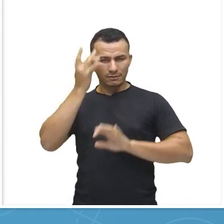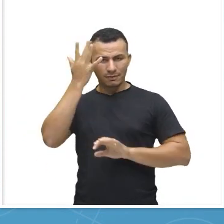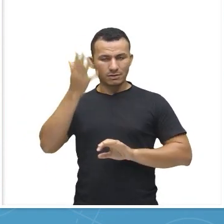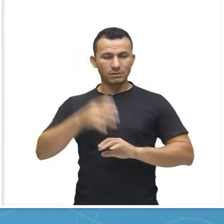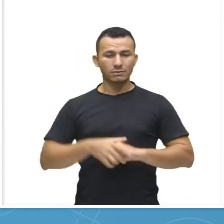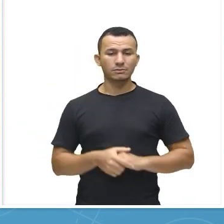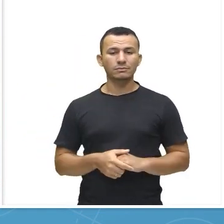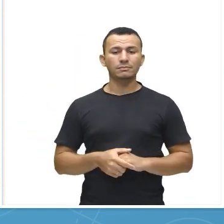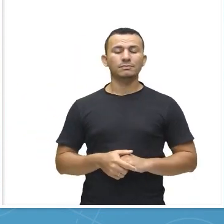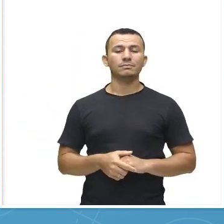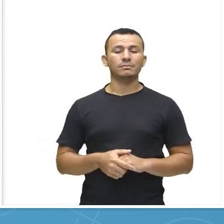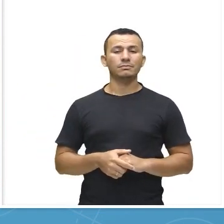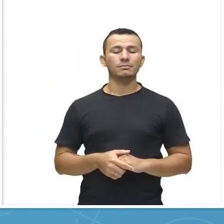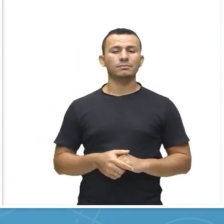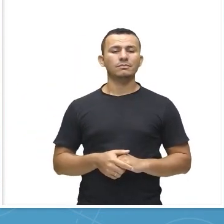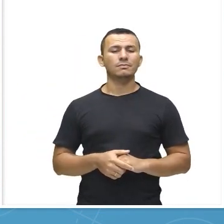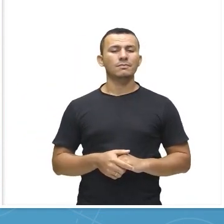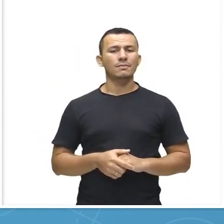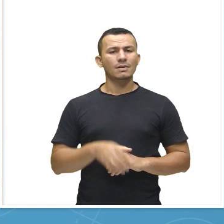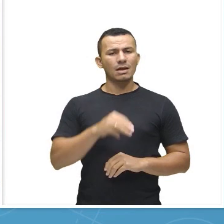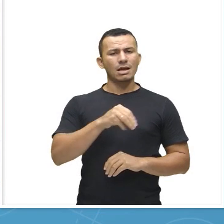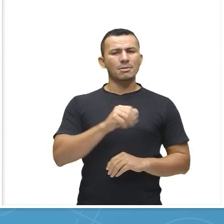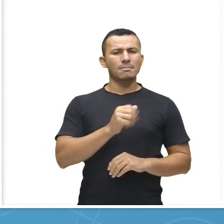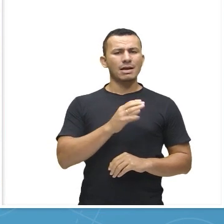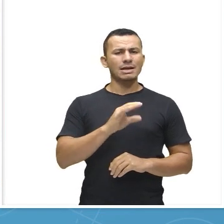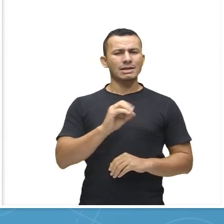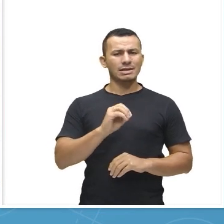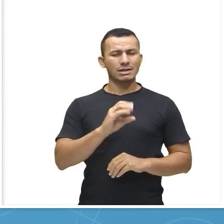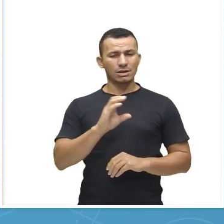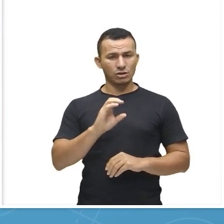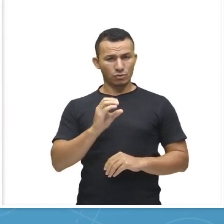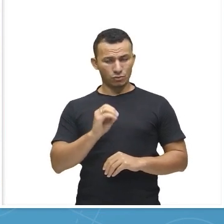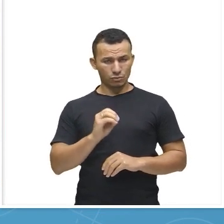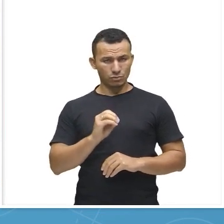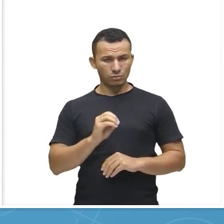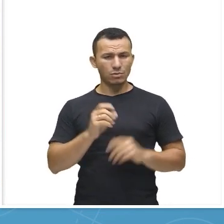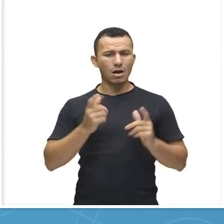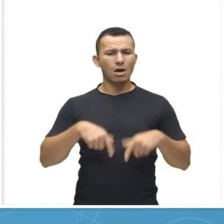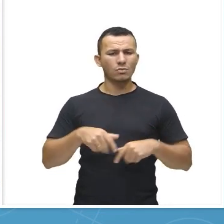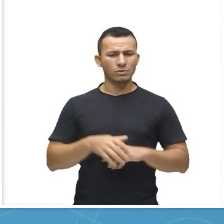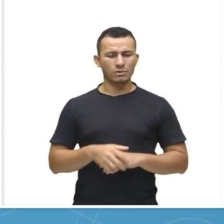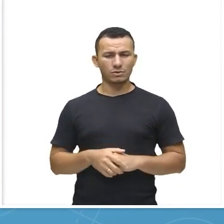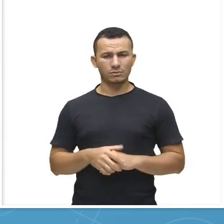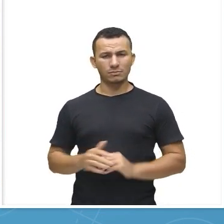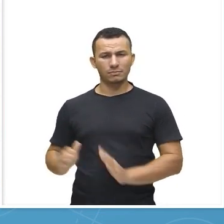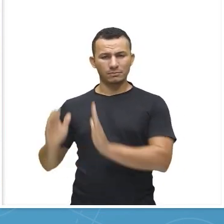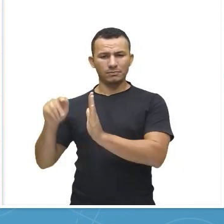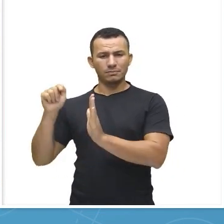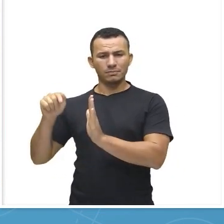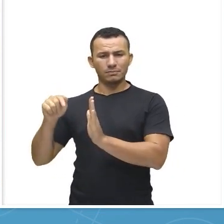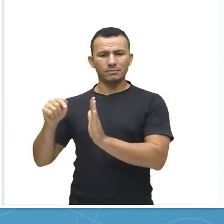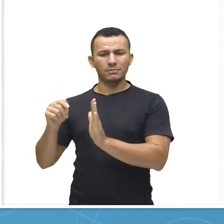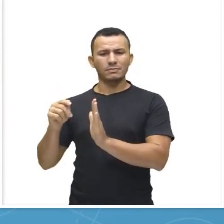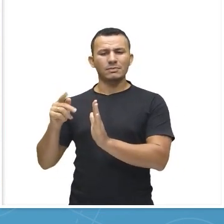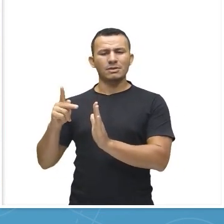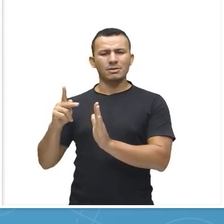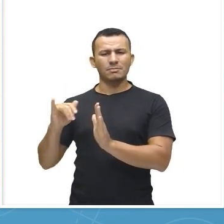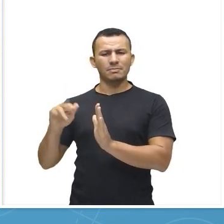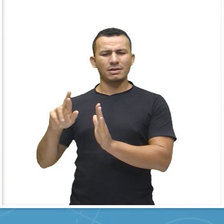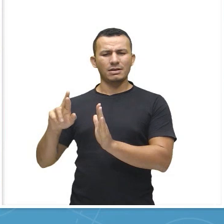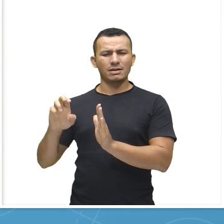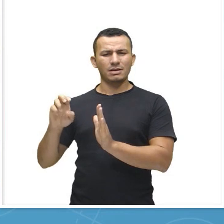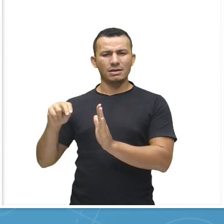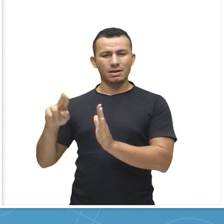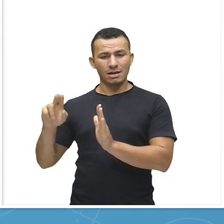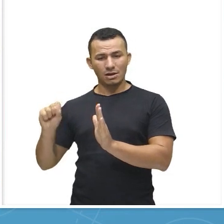podemos identificar maciços antigos? Em Pirineus e Carpatos? Não. Nós podemos identificar maciços